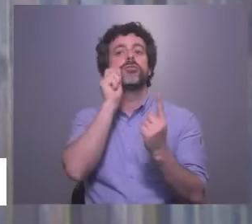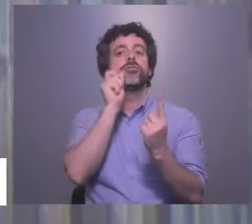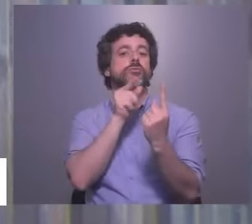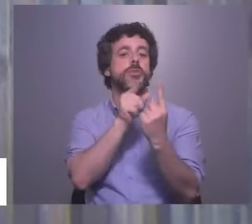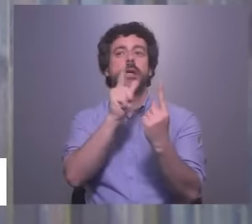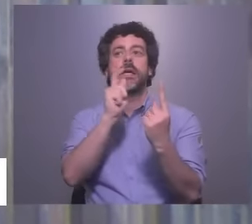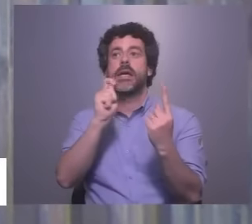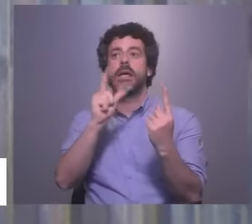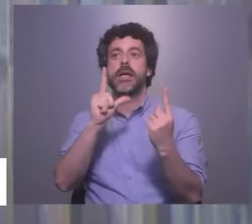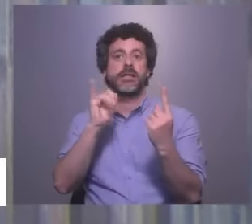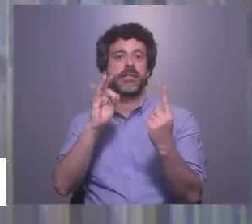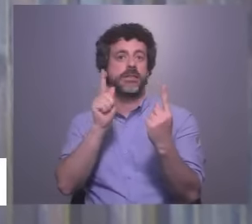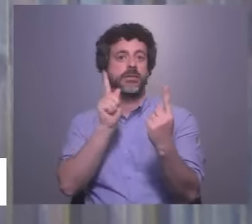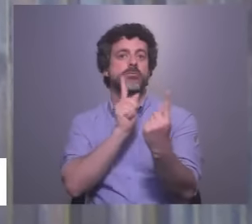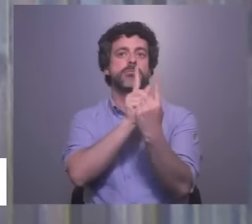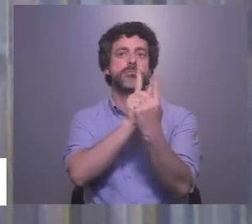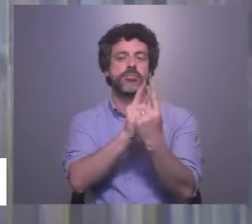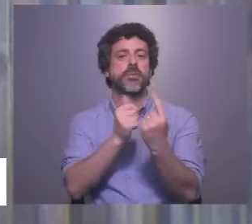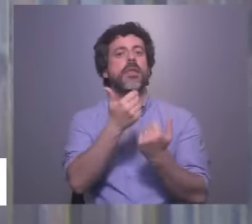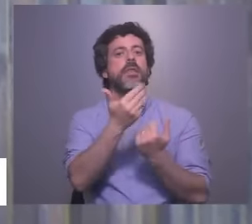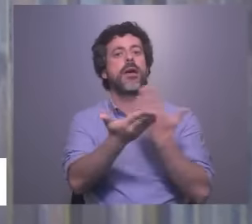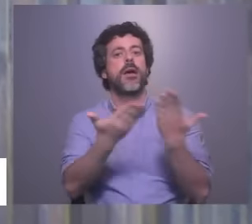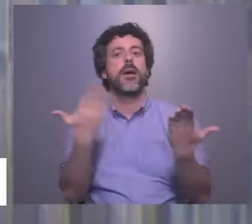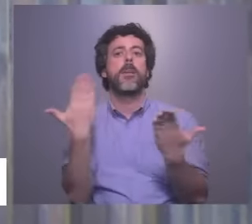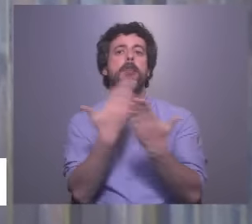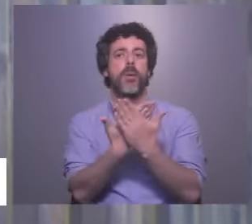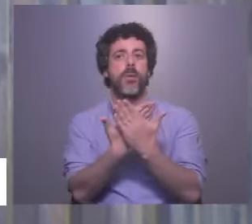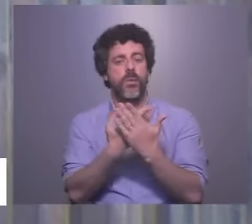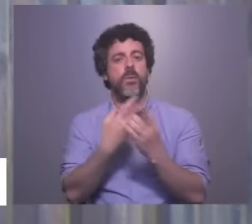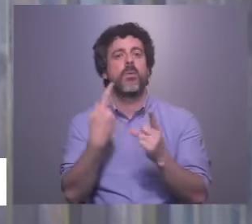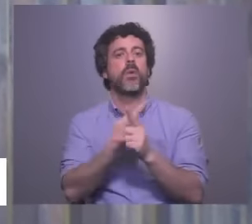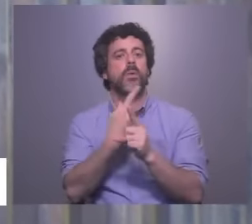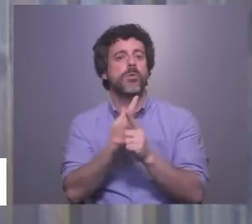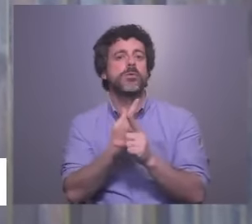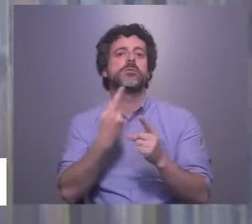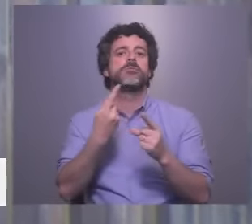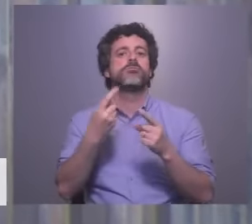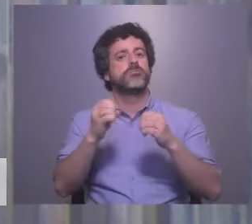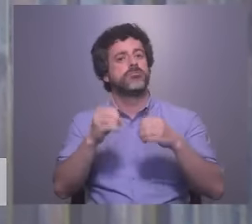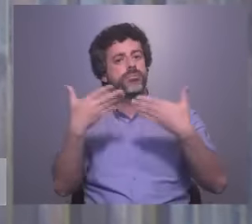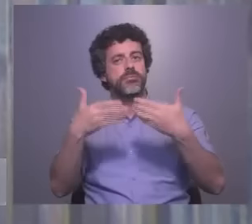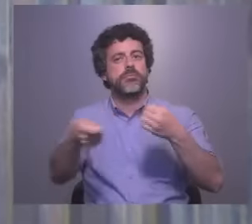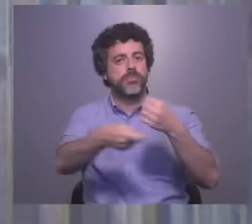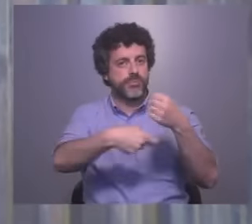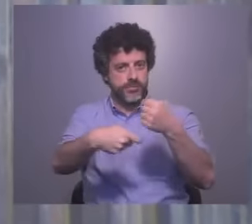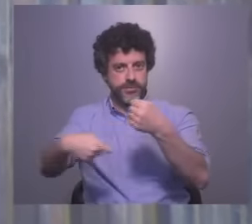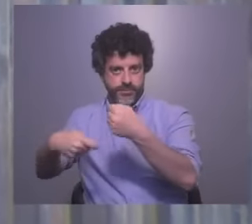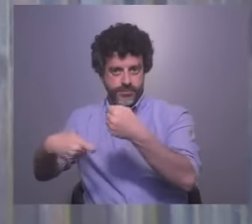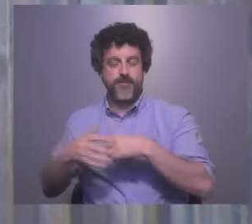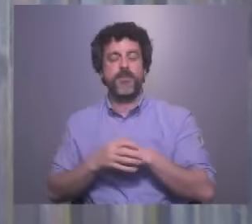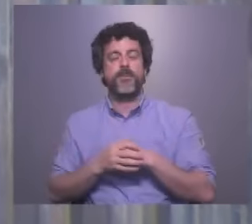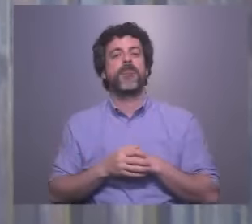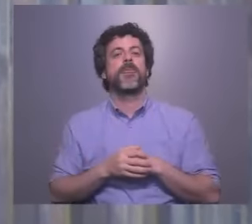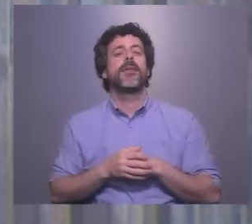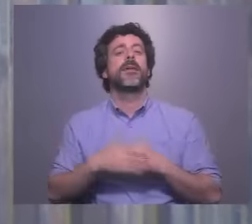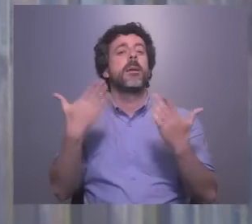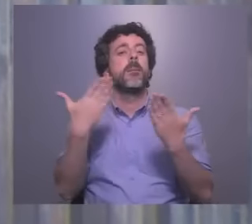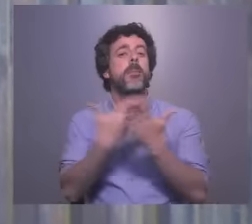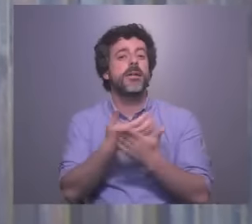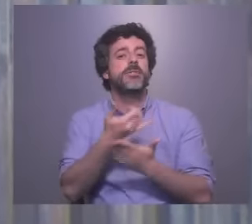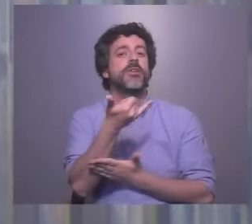Naqueles dias veio um homem da povoação de Baal-Salisa e trouxe a Eliseu,